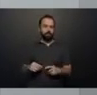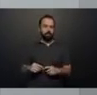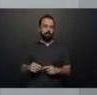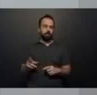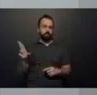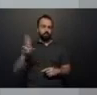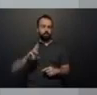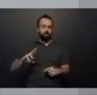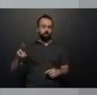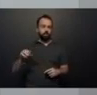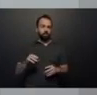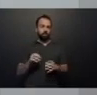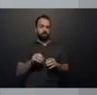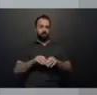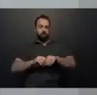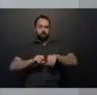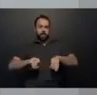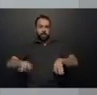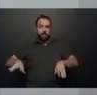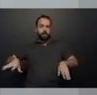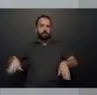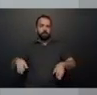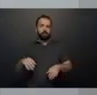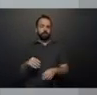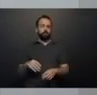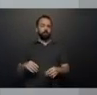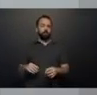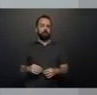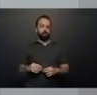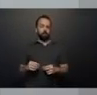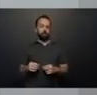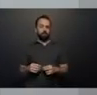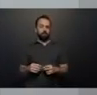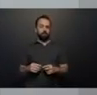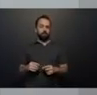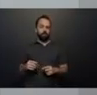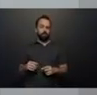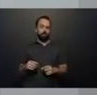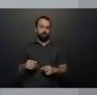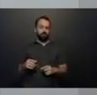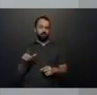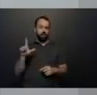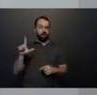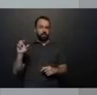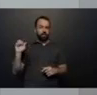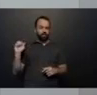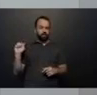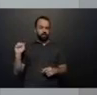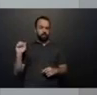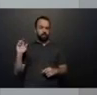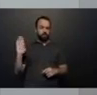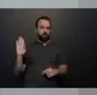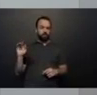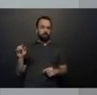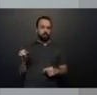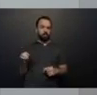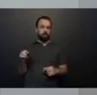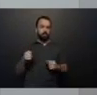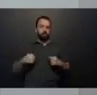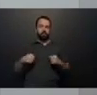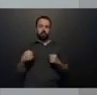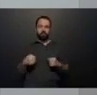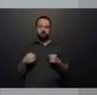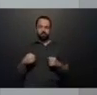industrial. Um laboratório, ele deve apresentar as condições específicas que garantam uma